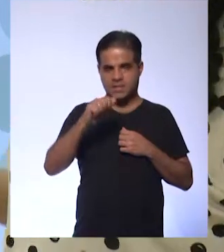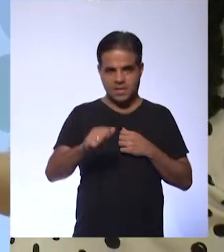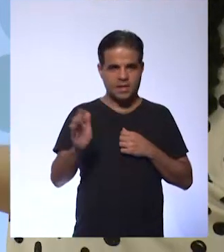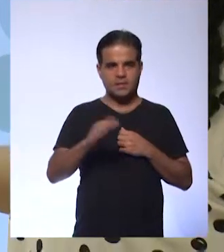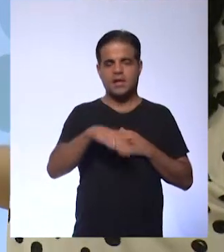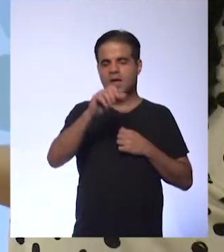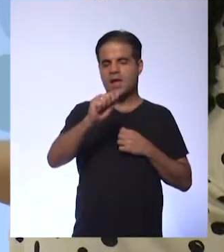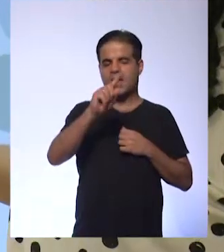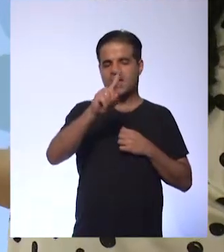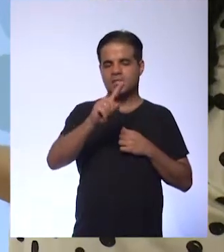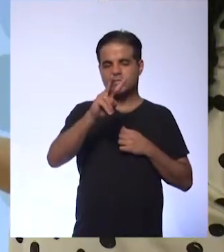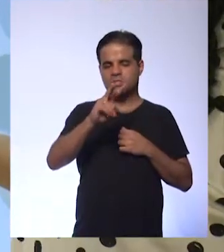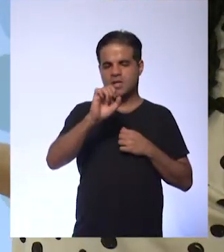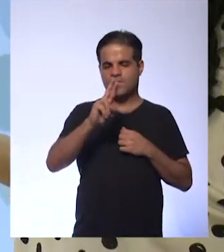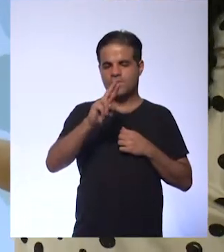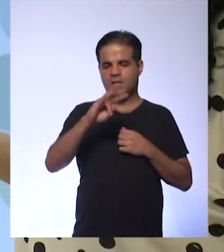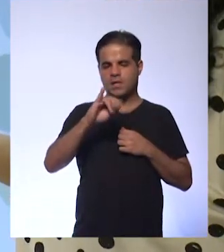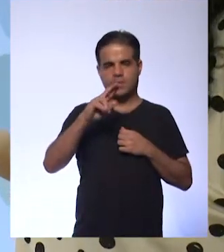adverbial